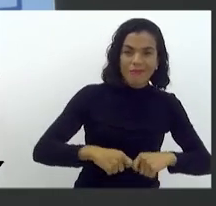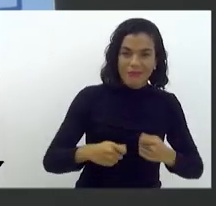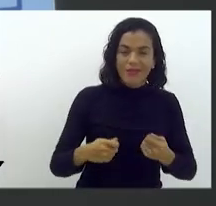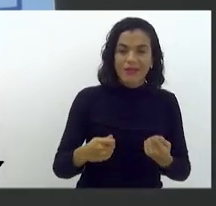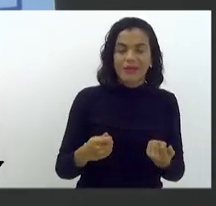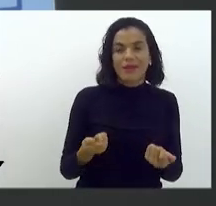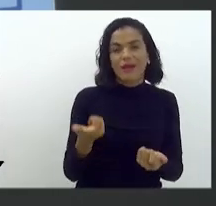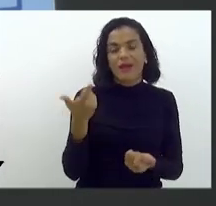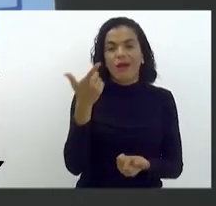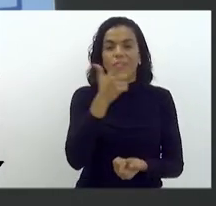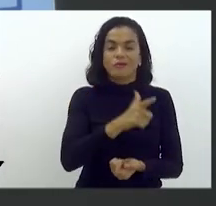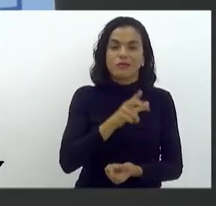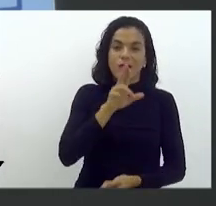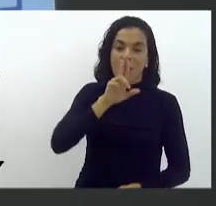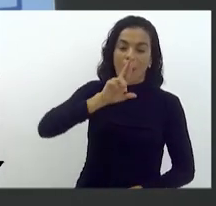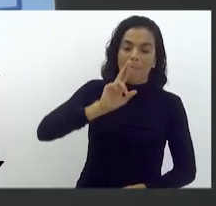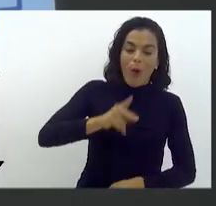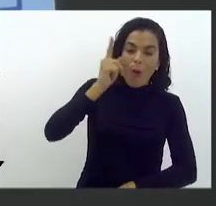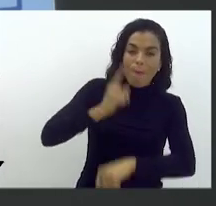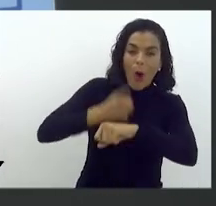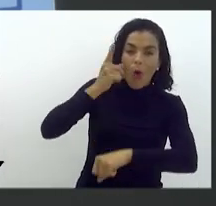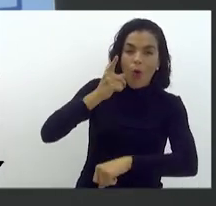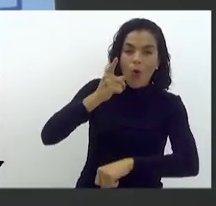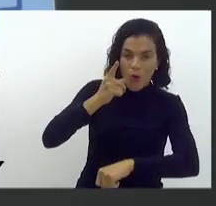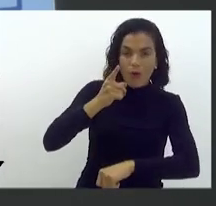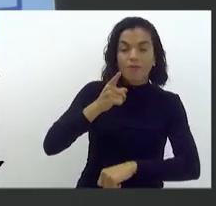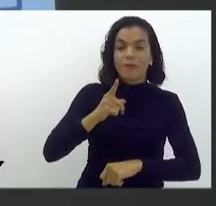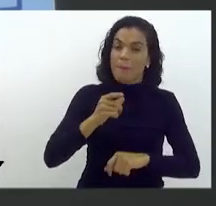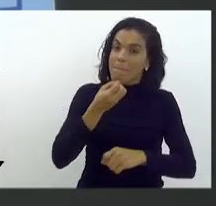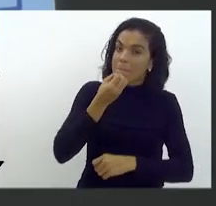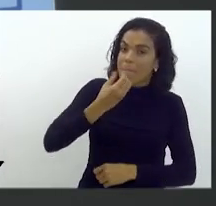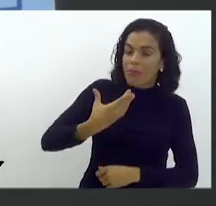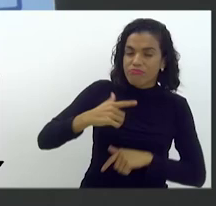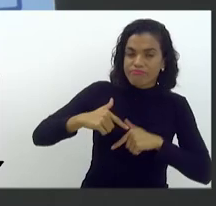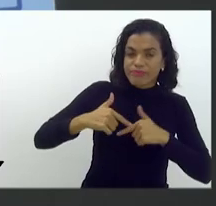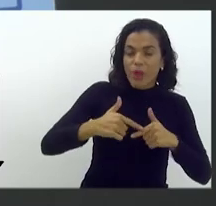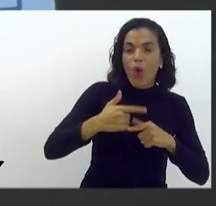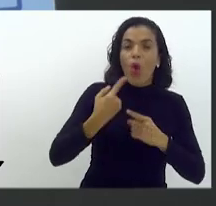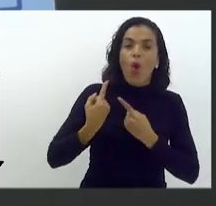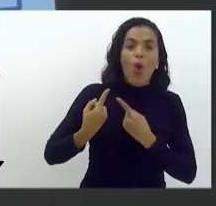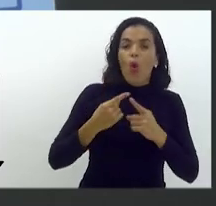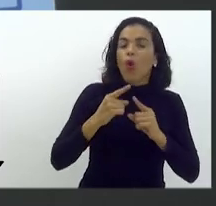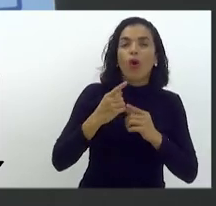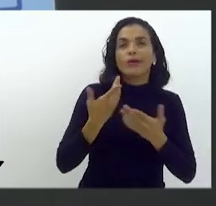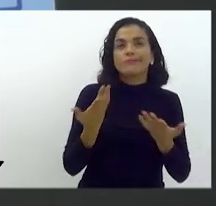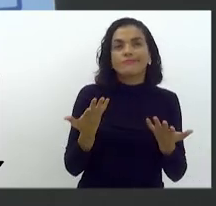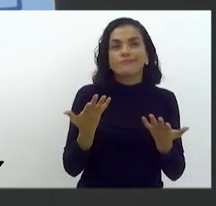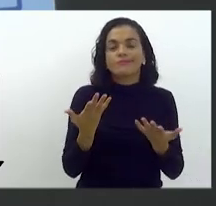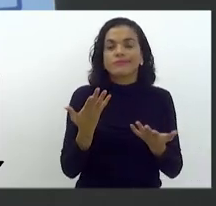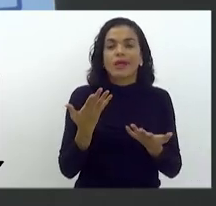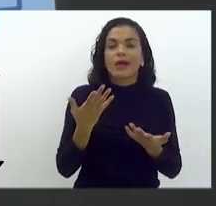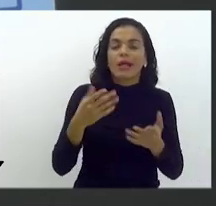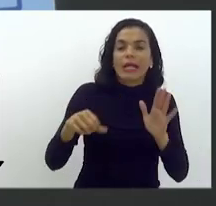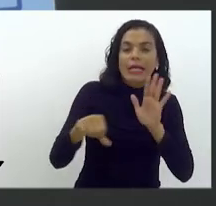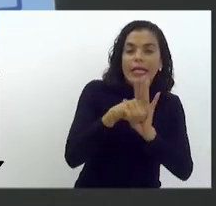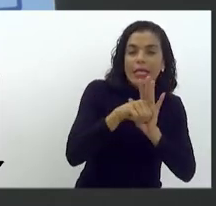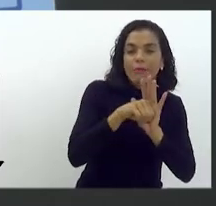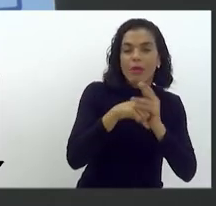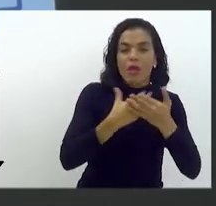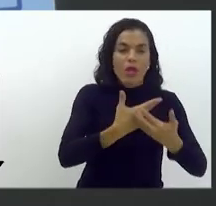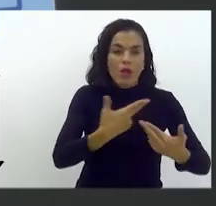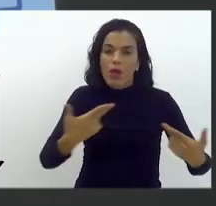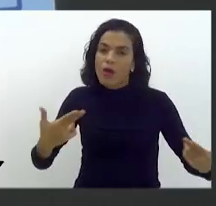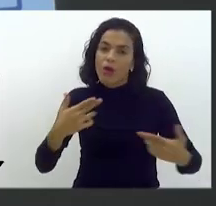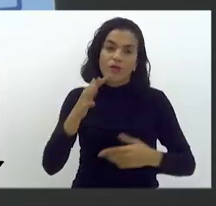uma resposta rápida eficaz contra qualquer crime que a gente possa